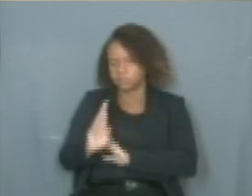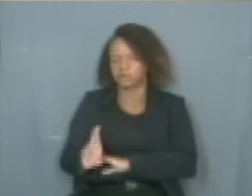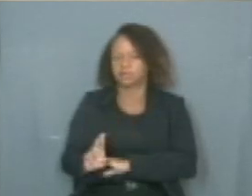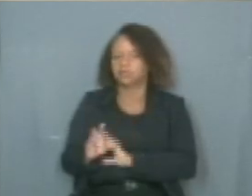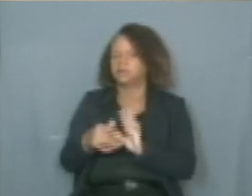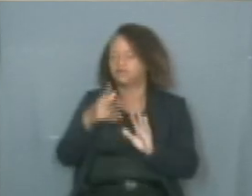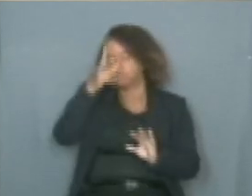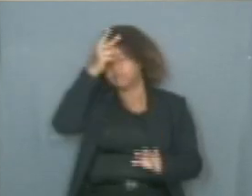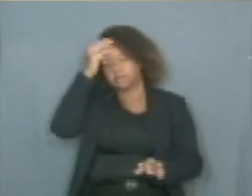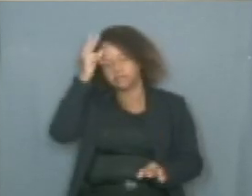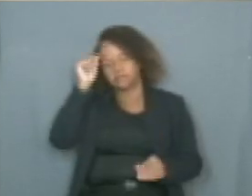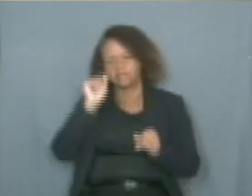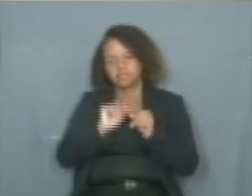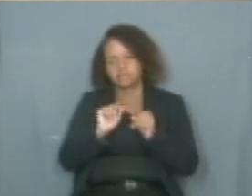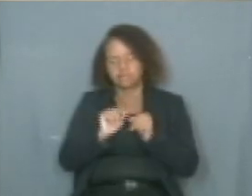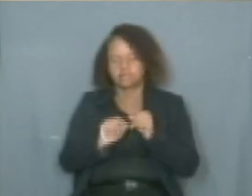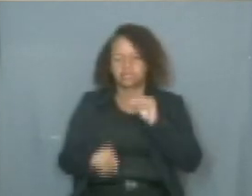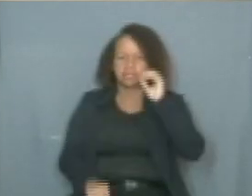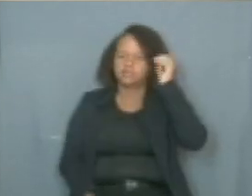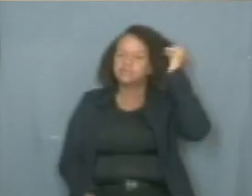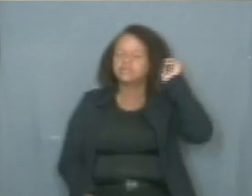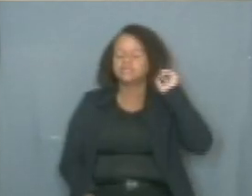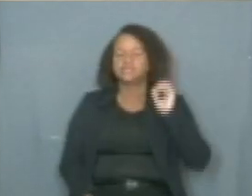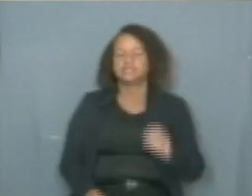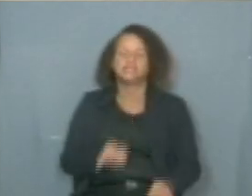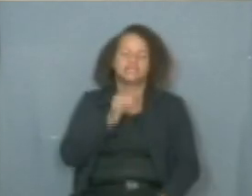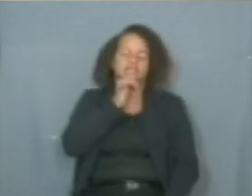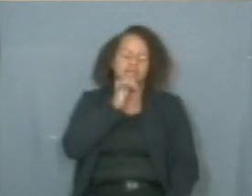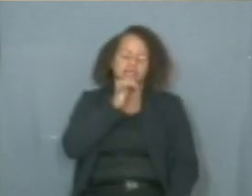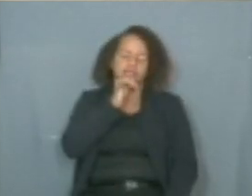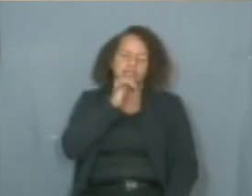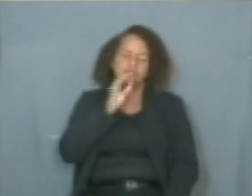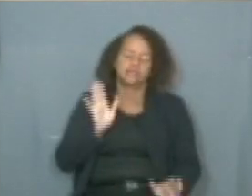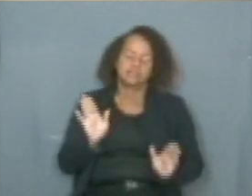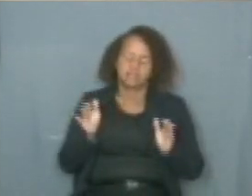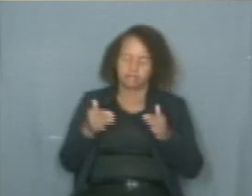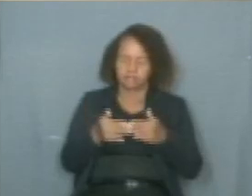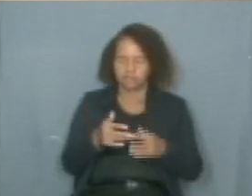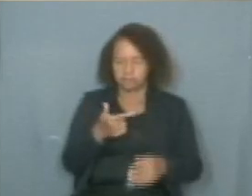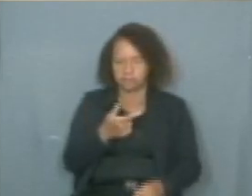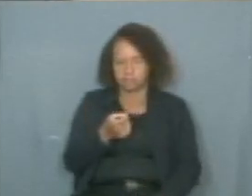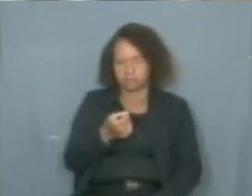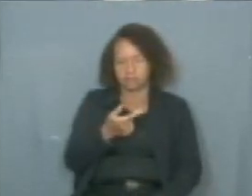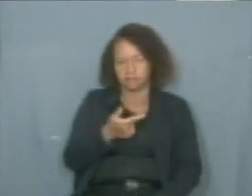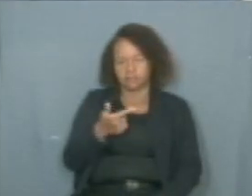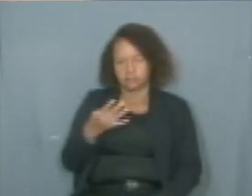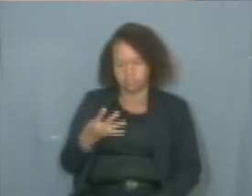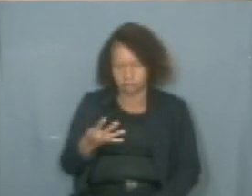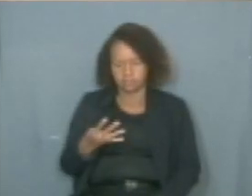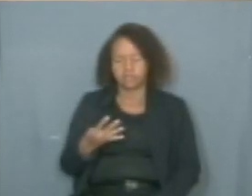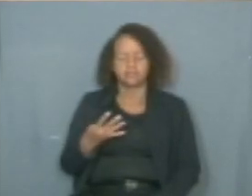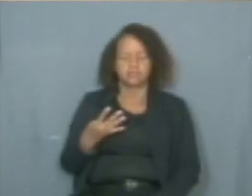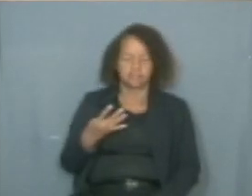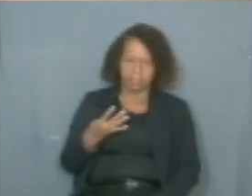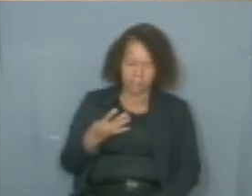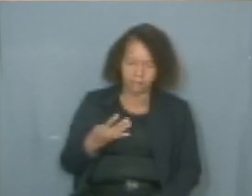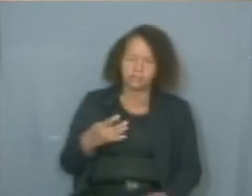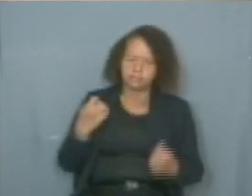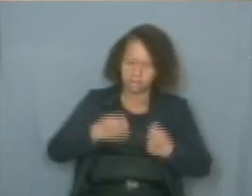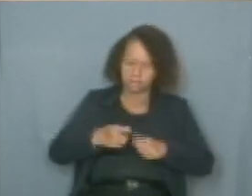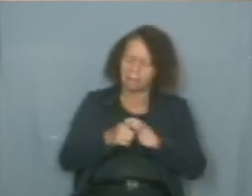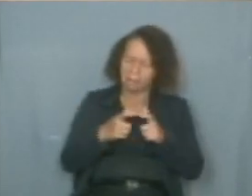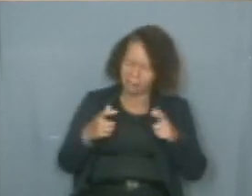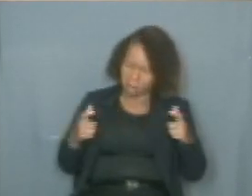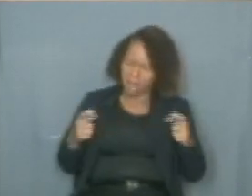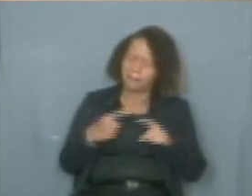que a prefeitura faz em relação a, por exemplo, situações do autismo. Então, de 2024 para cá, a gente está, naturalmente, eu acho que precisa